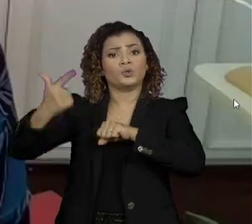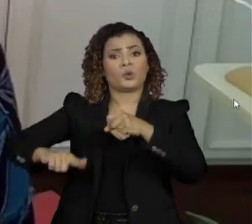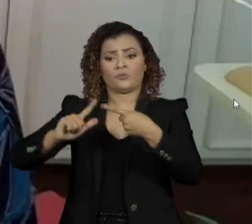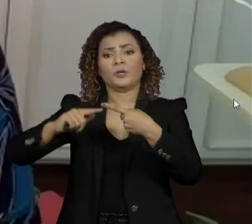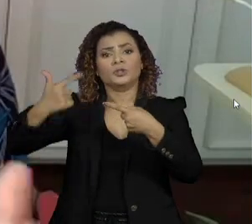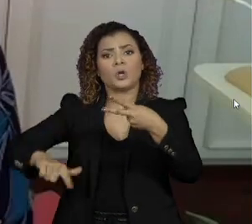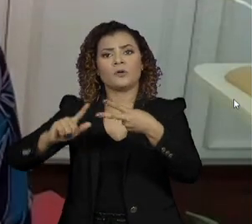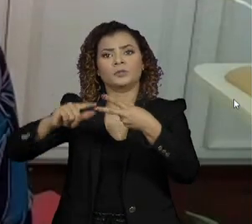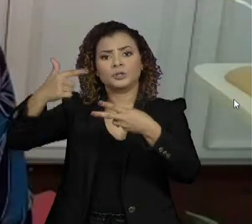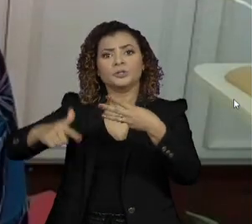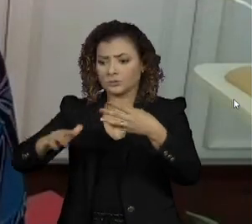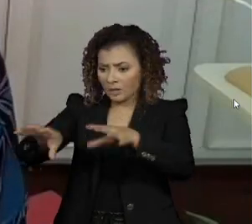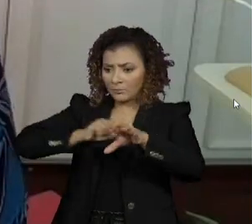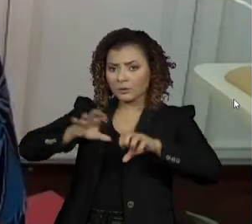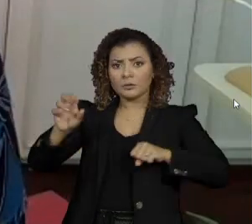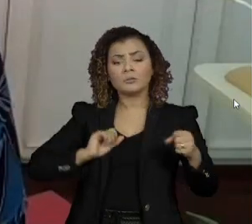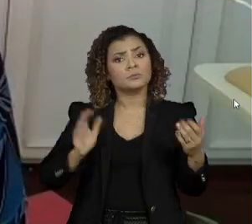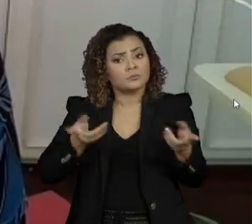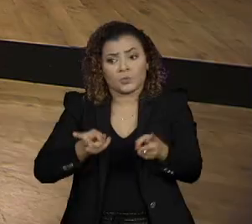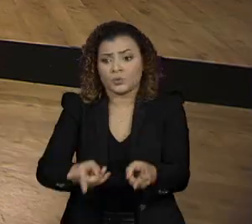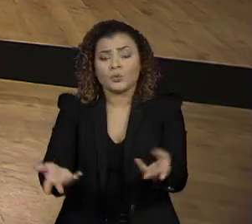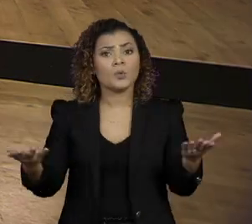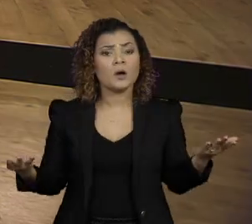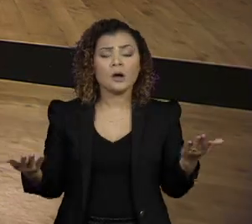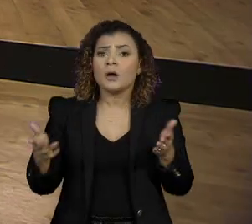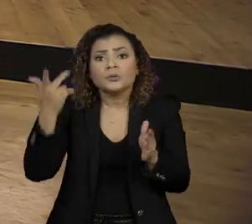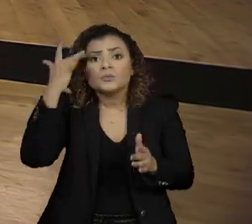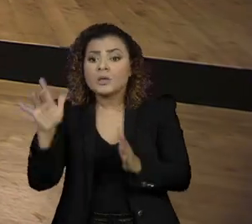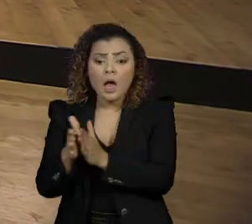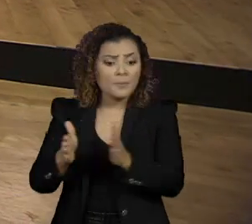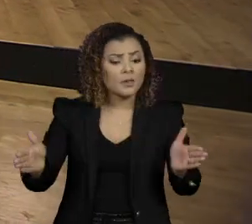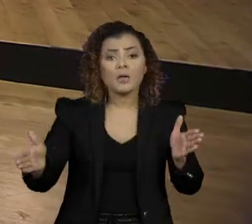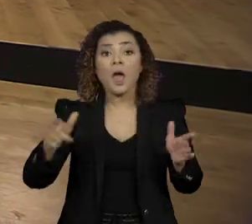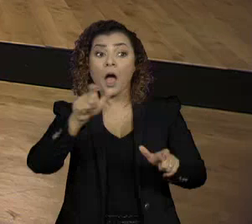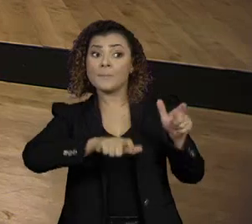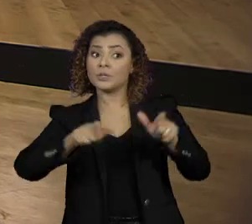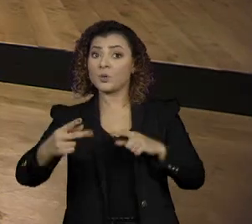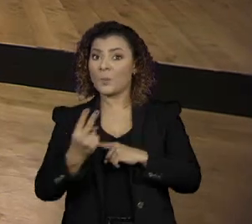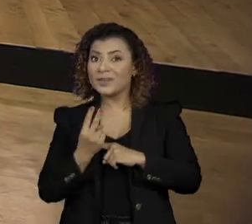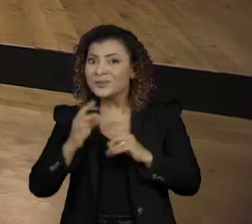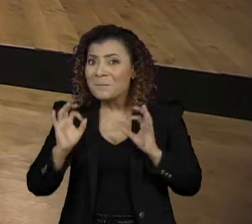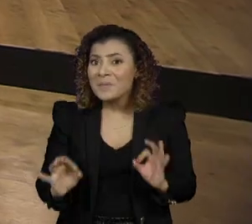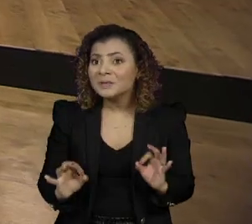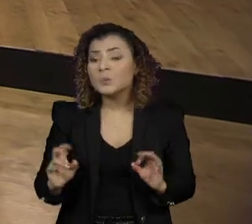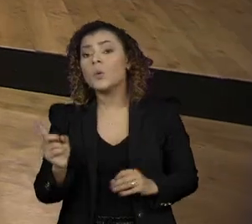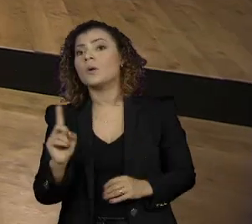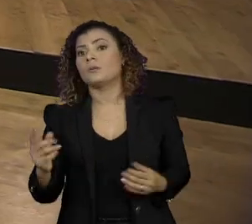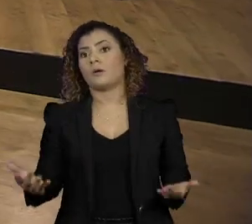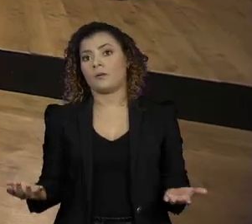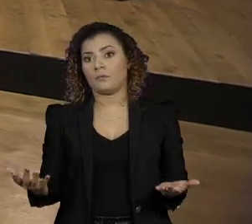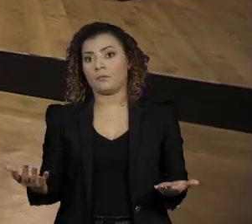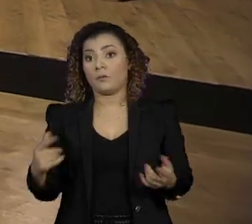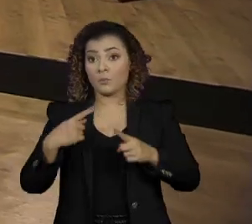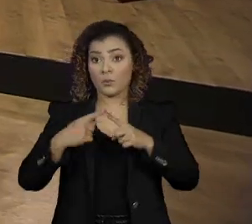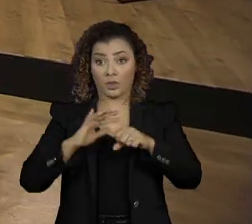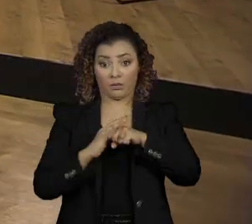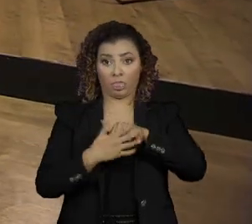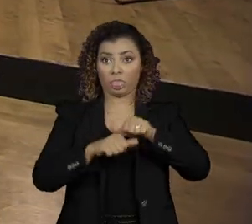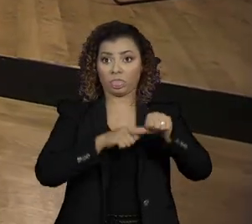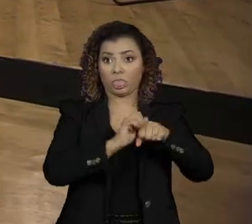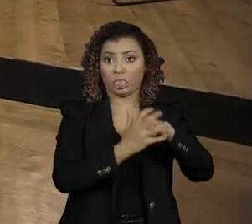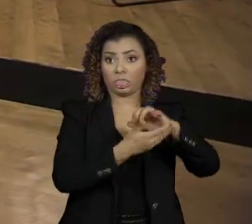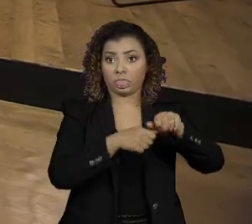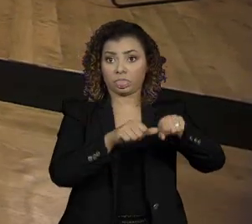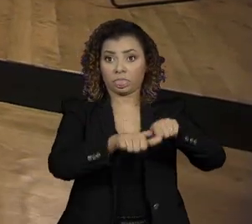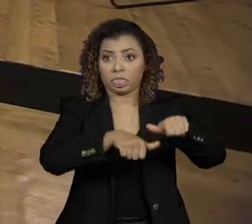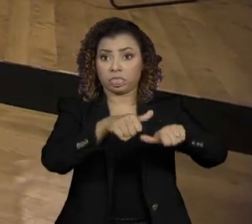não sabemos o quanto a pessoa está protegida em relação a novas variantes da doença, e, na